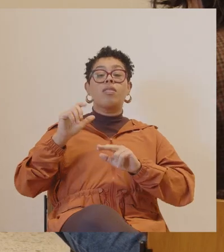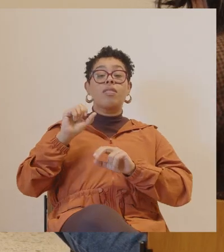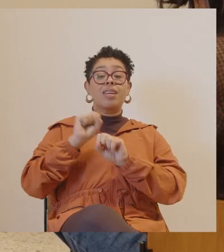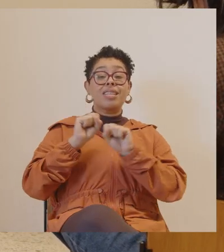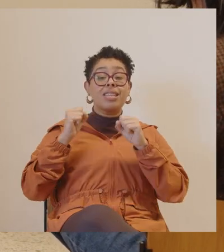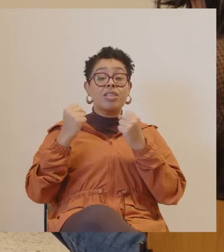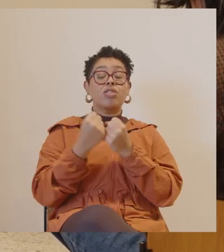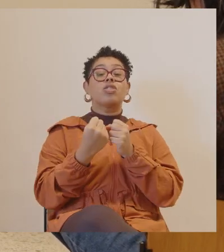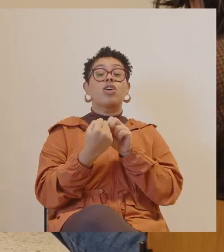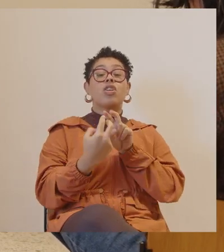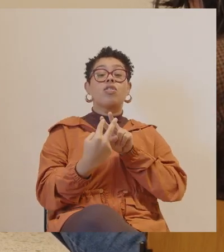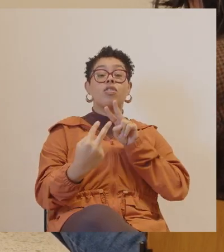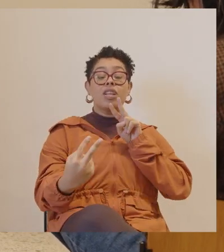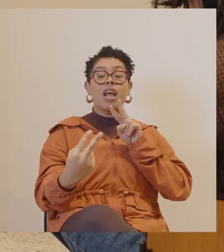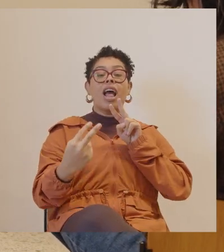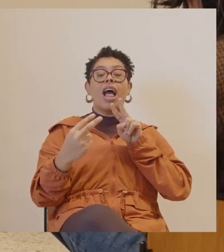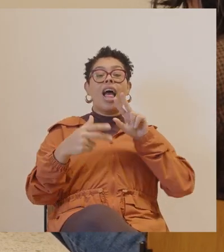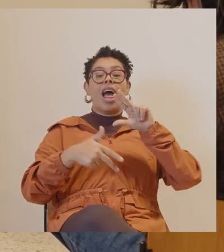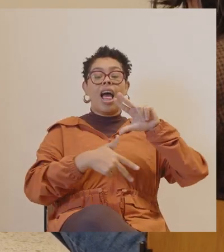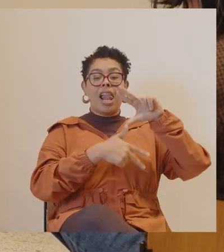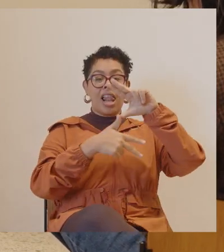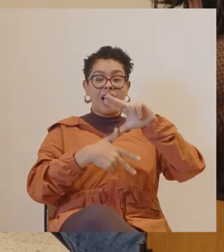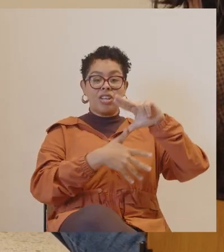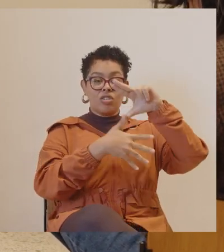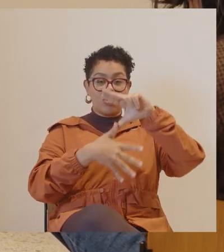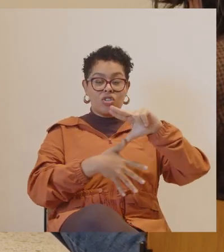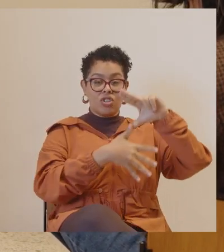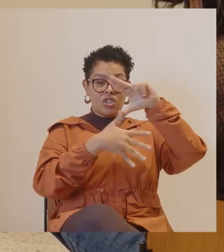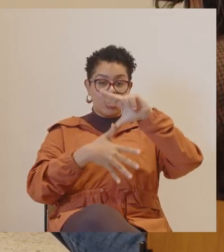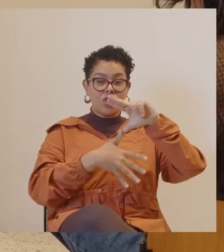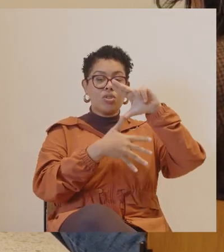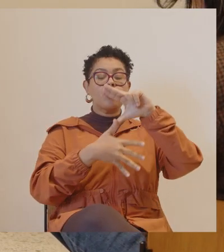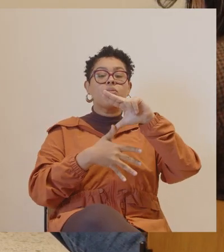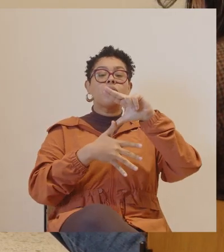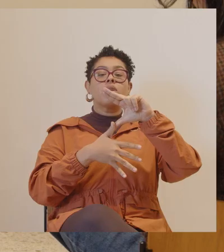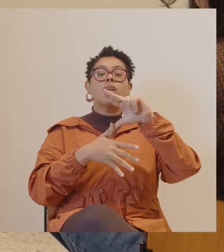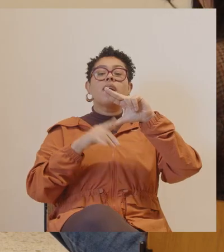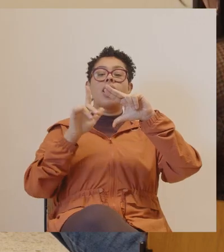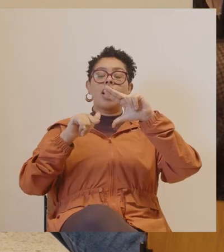histórias latino-americanas, que é o eixo curatorial do MASP no ano que vem.